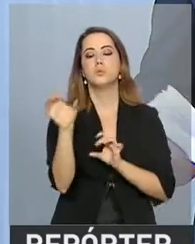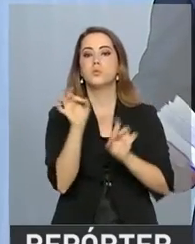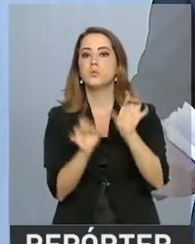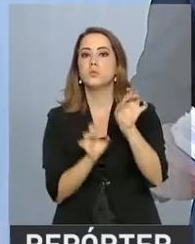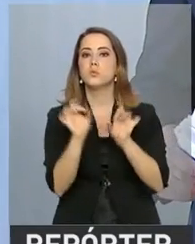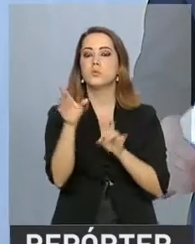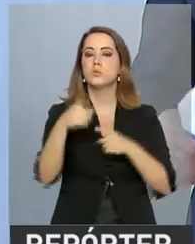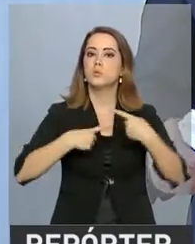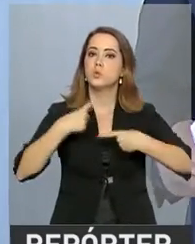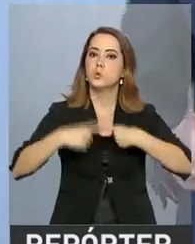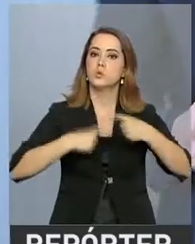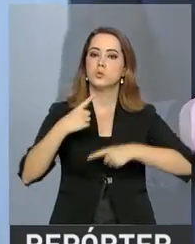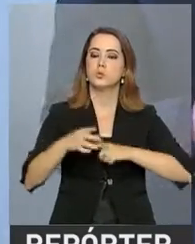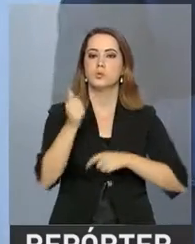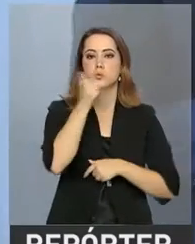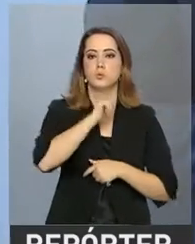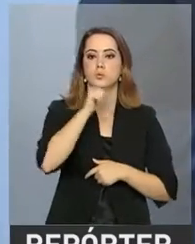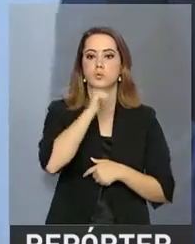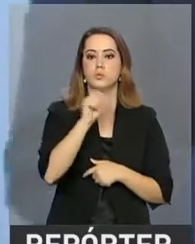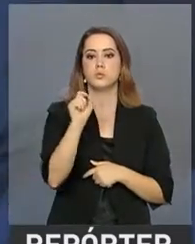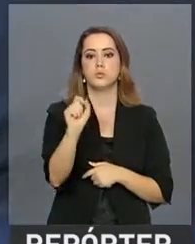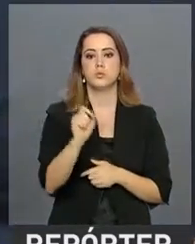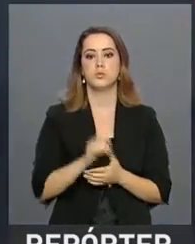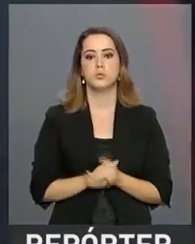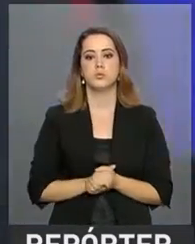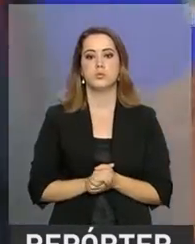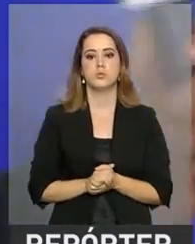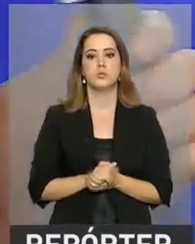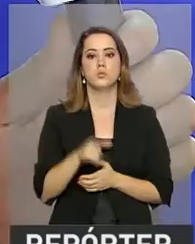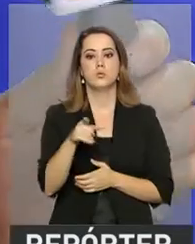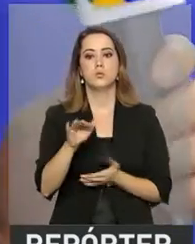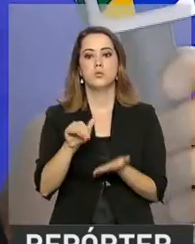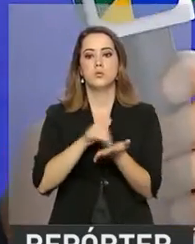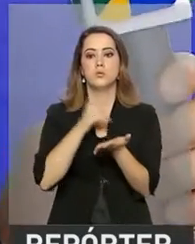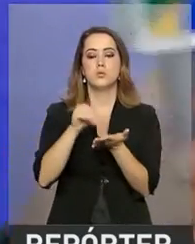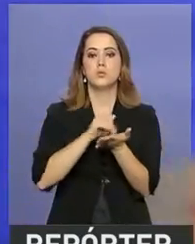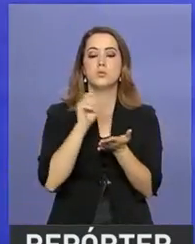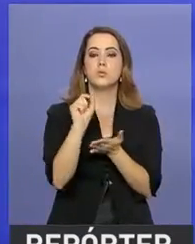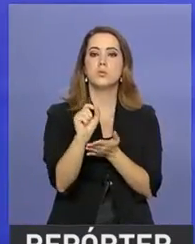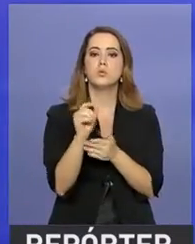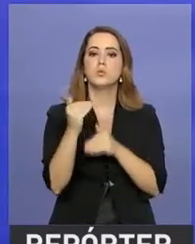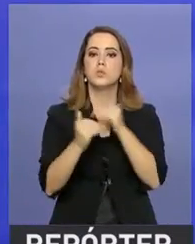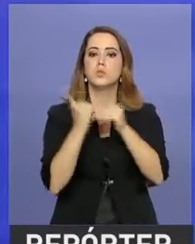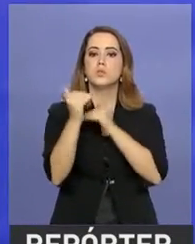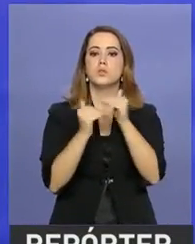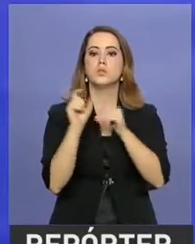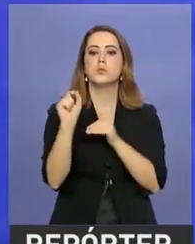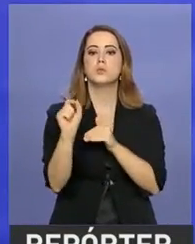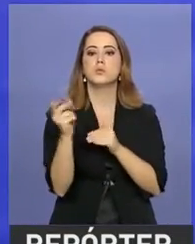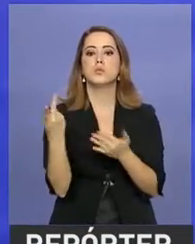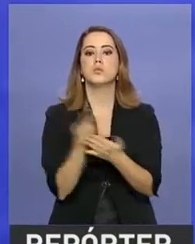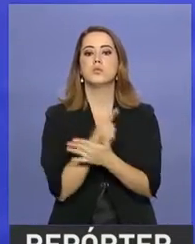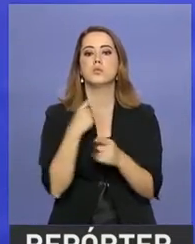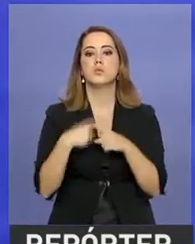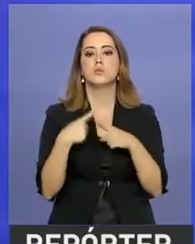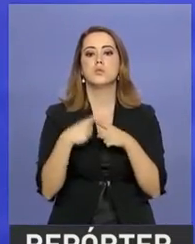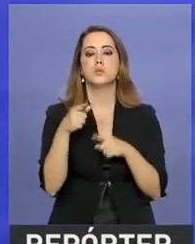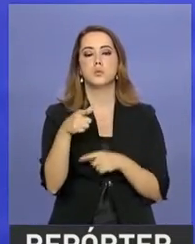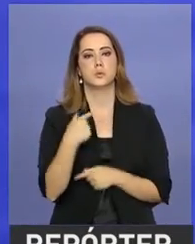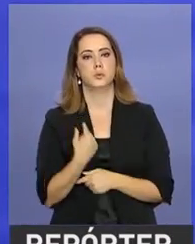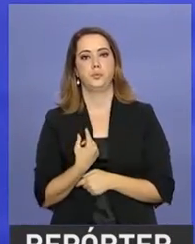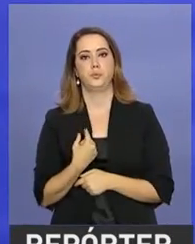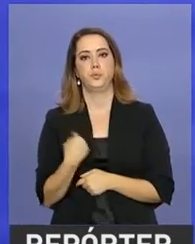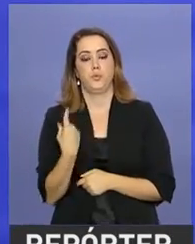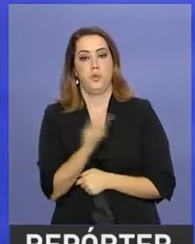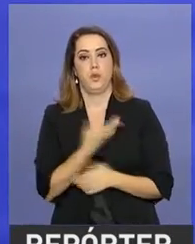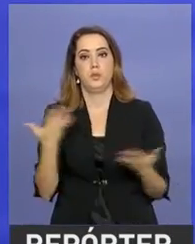de Políticas para as Mulheres, Érica Filippelli. Secretária, a que se deve esse crescimento? Nós estamos agora em agosto comemorando os 10 anos